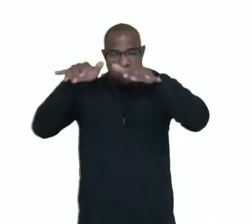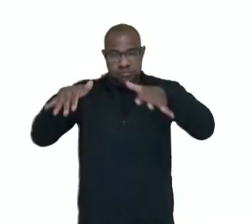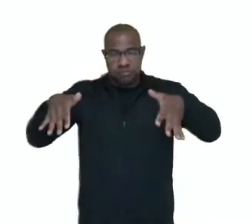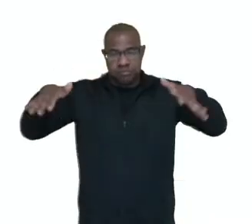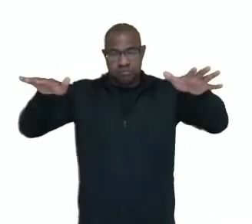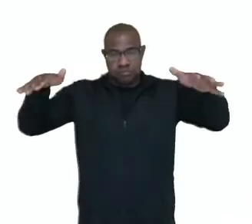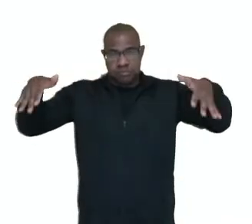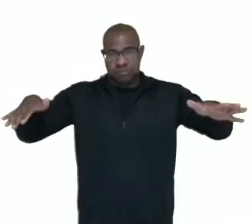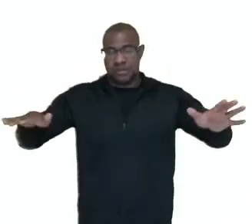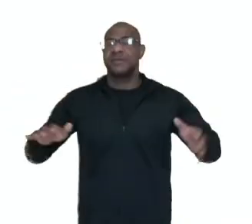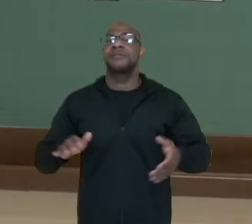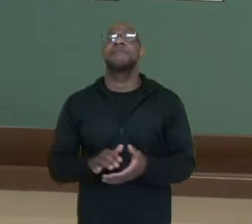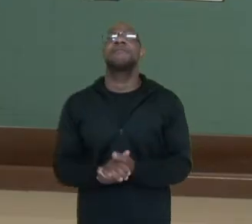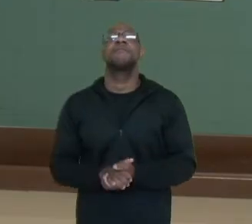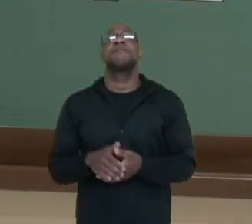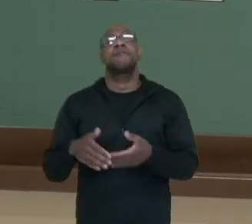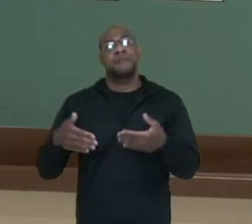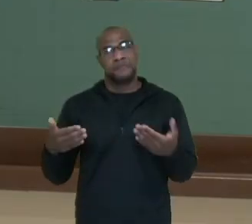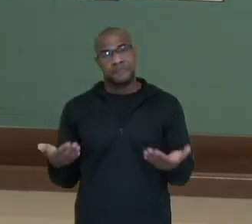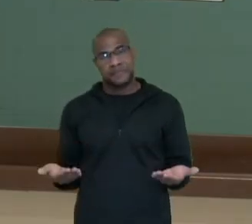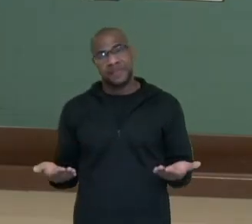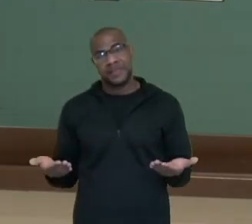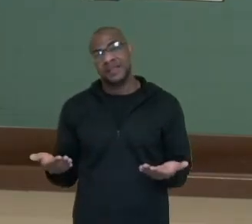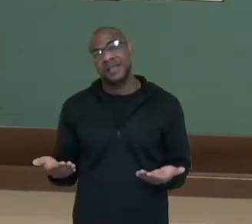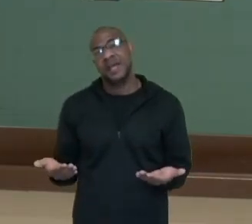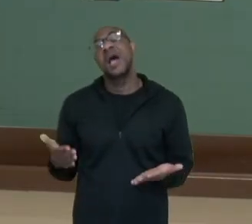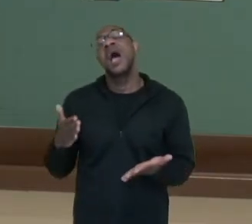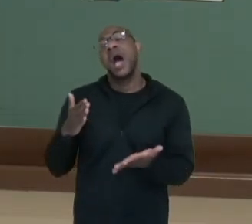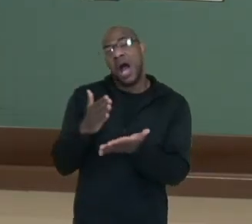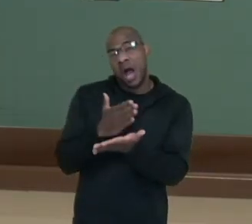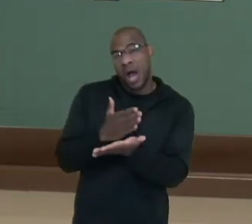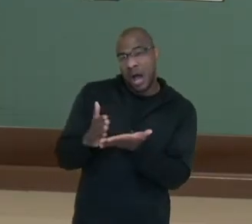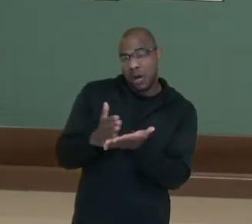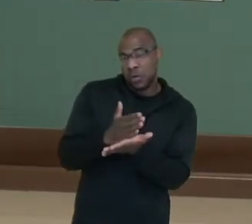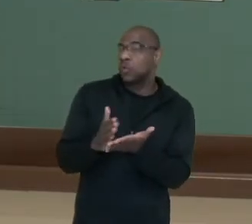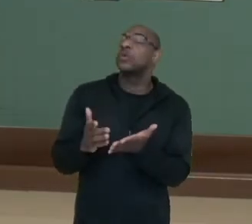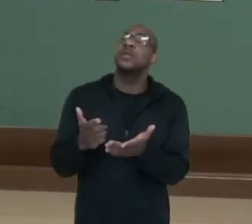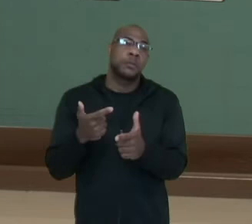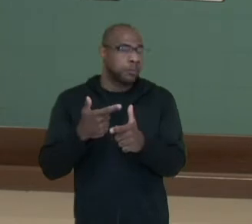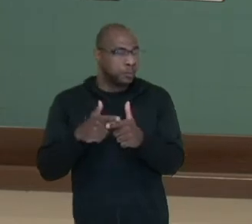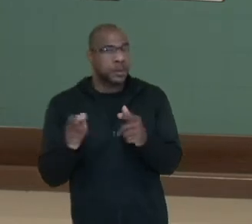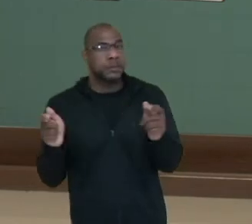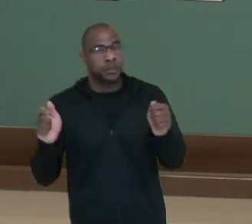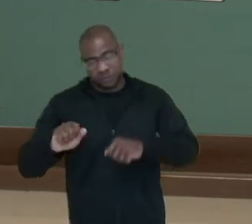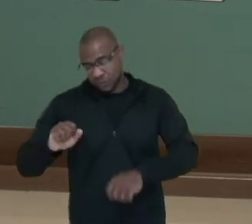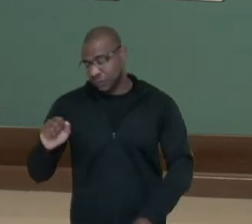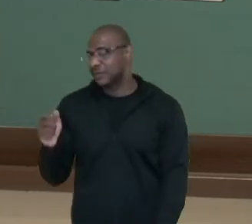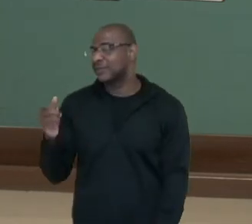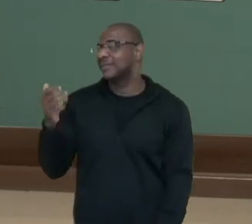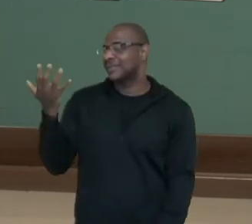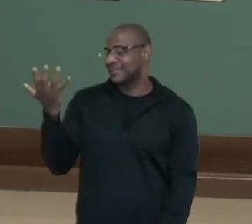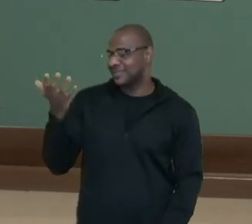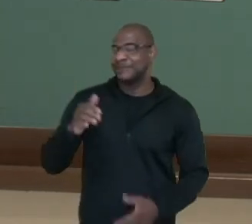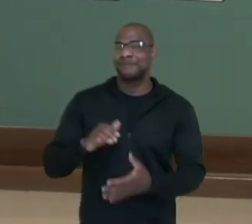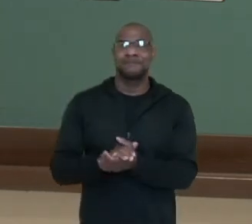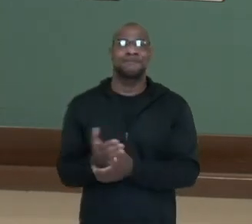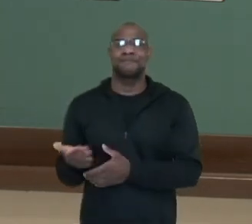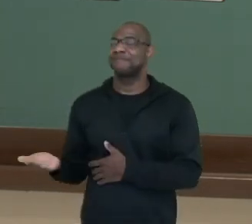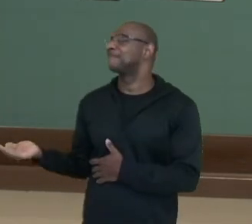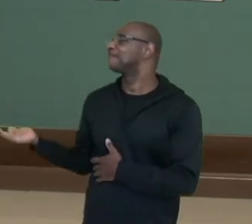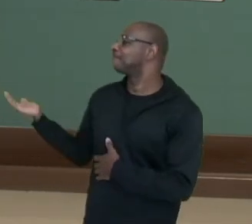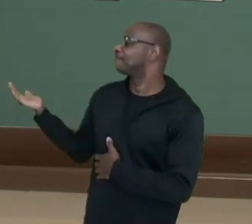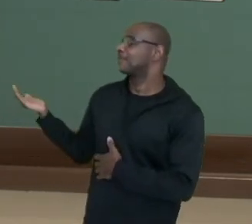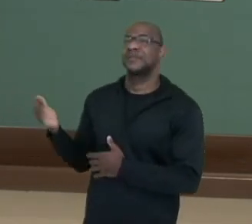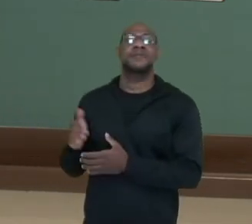correntes marítimas. Então, algumas consequências aqui que o fenômeno do aquecimento global pode provocar, então,